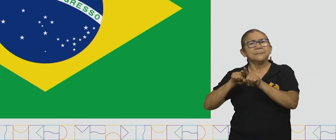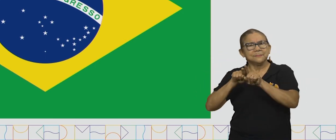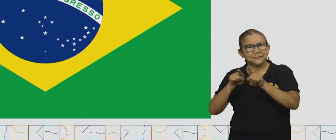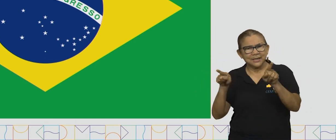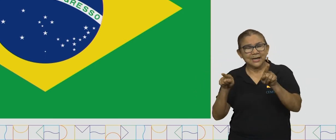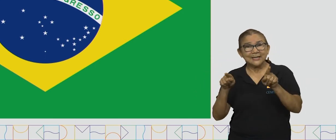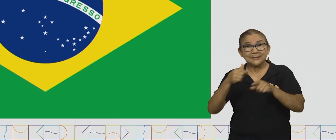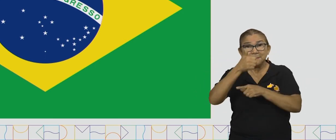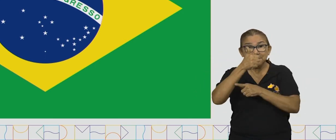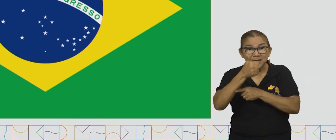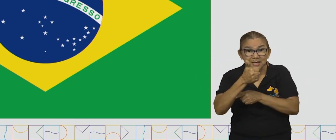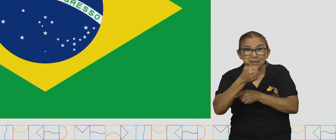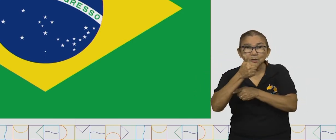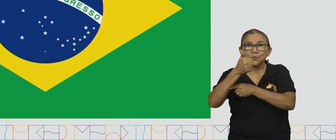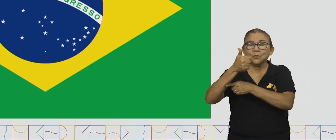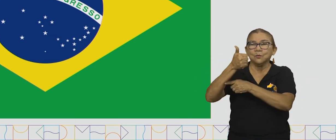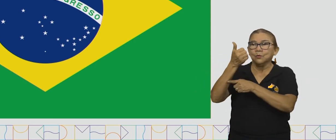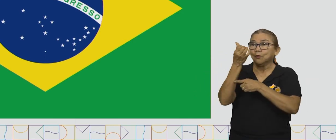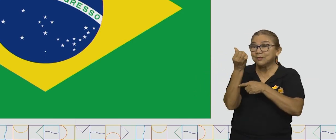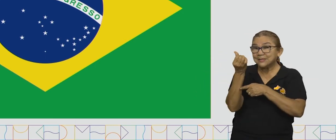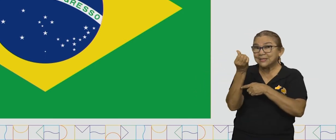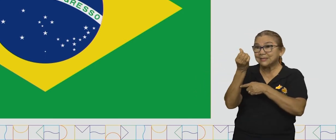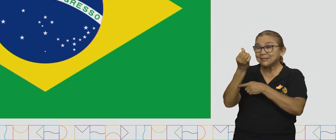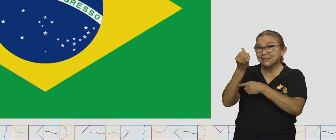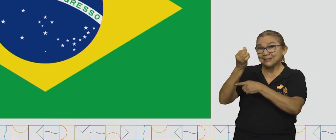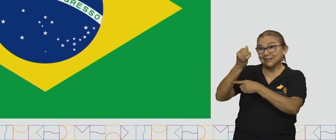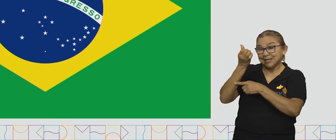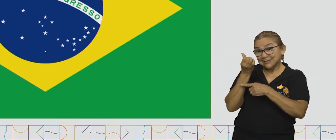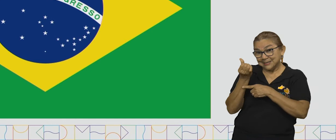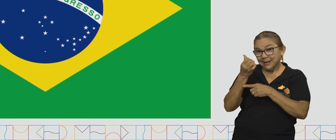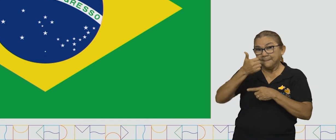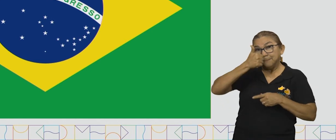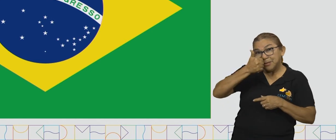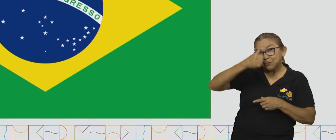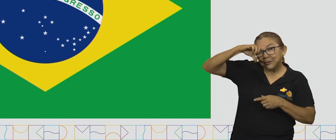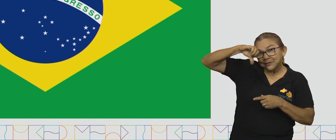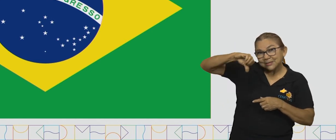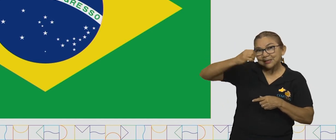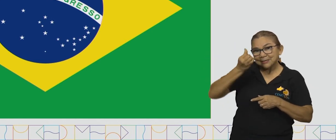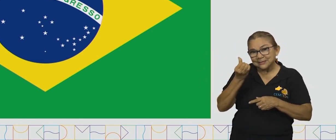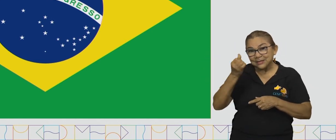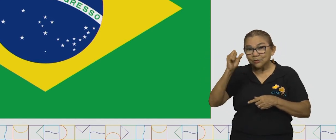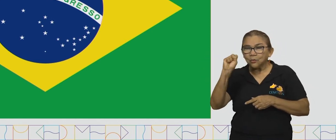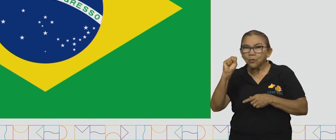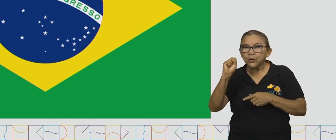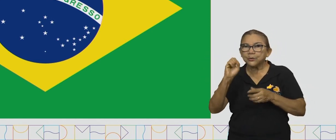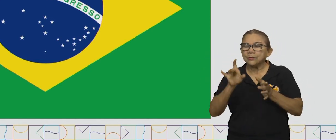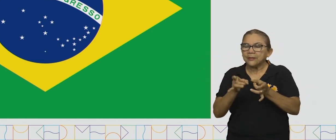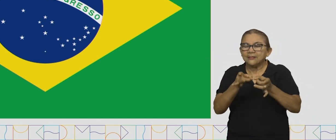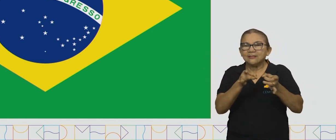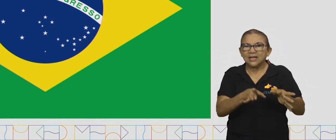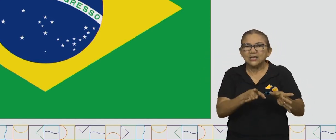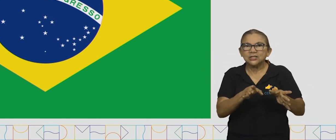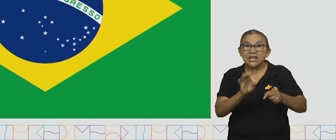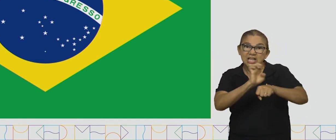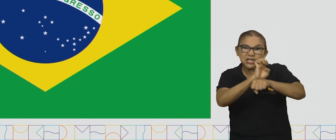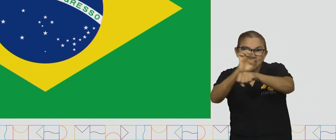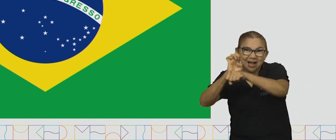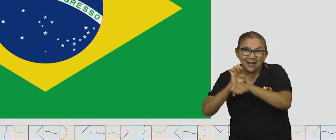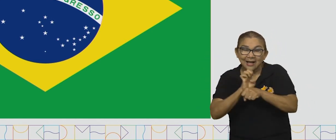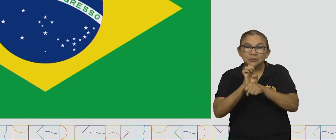em 1968 deixamos de ser Estados Unidos do Brasil e nos tornamos a